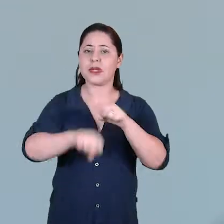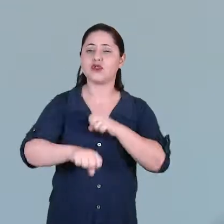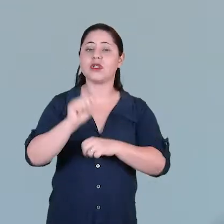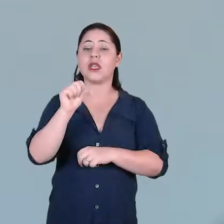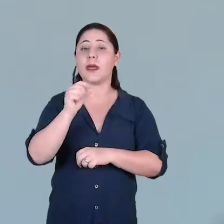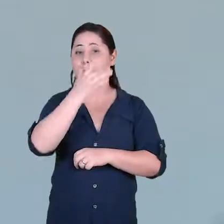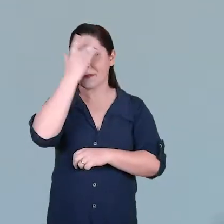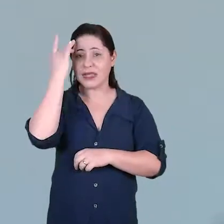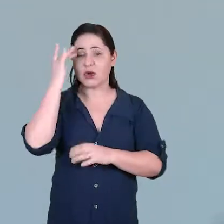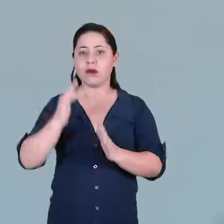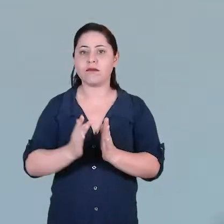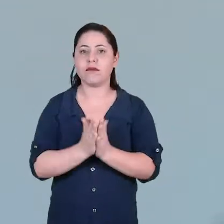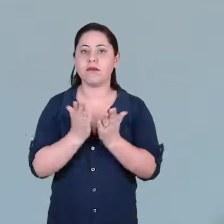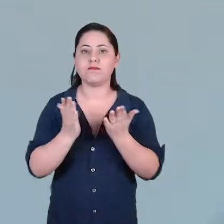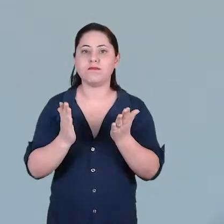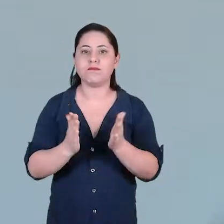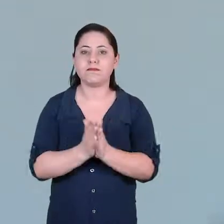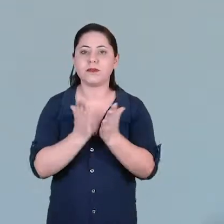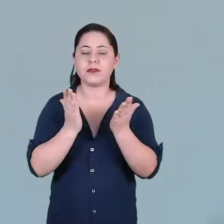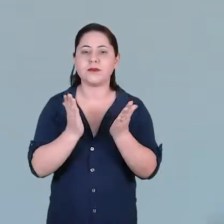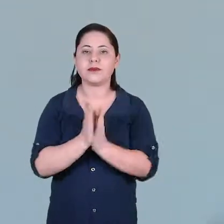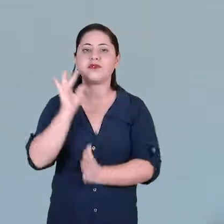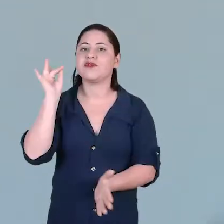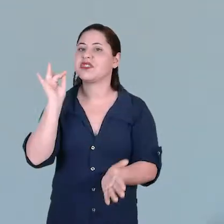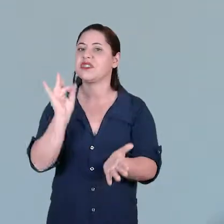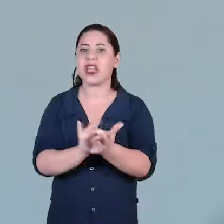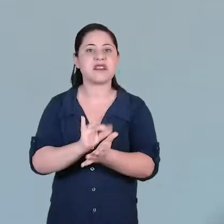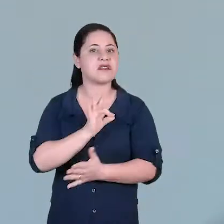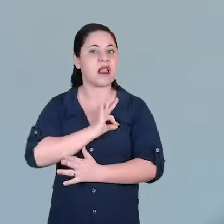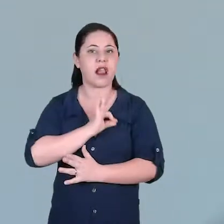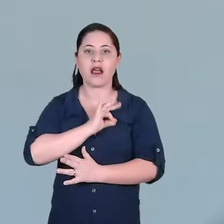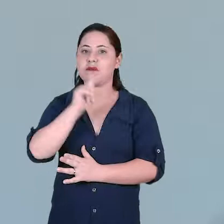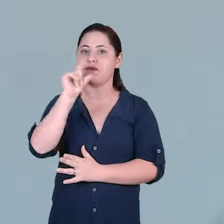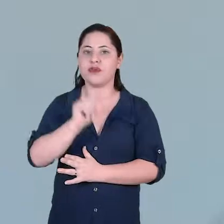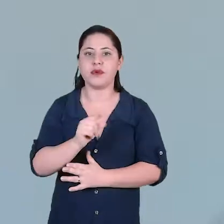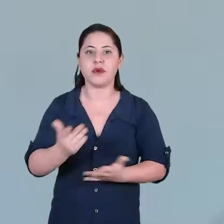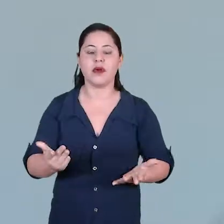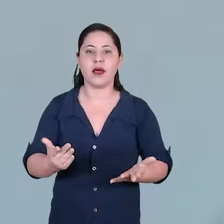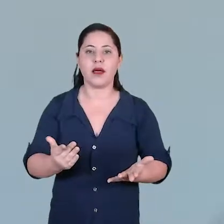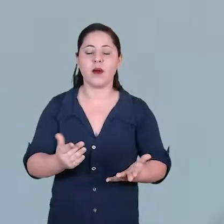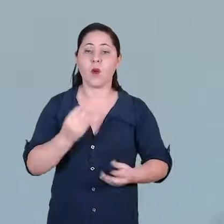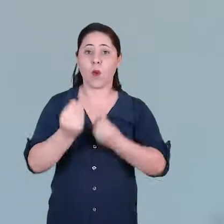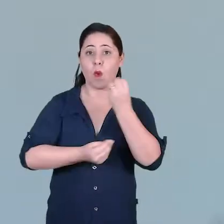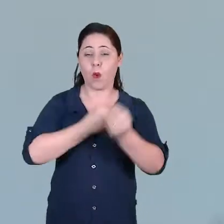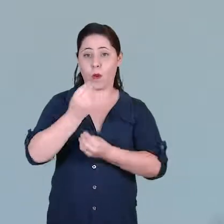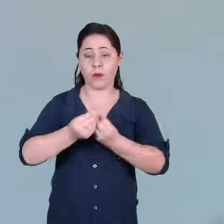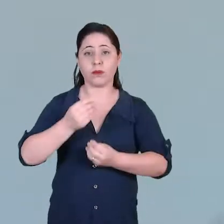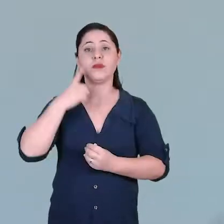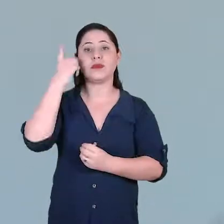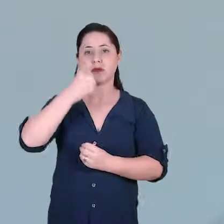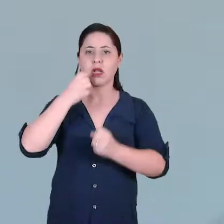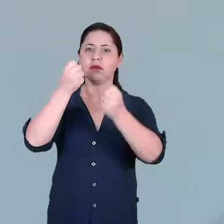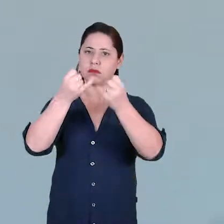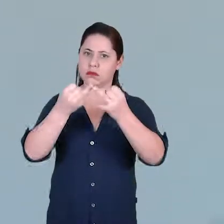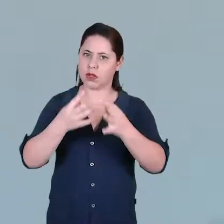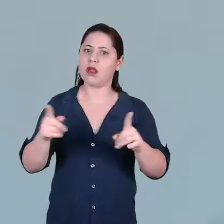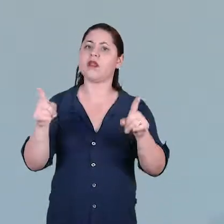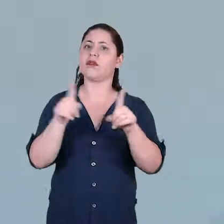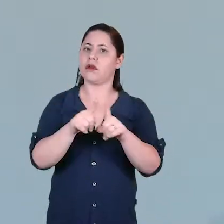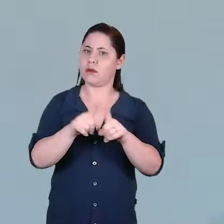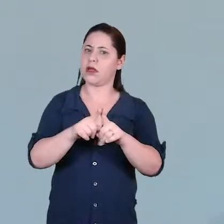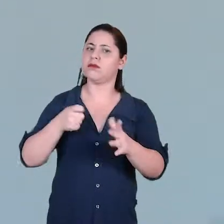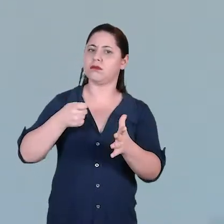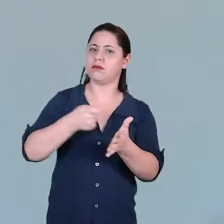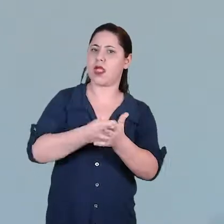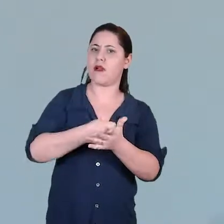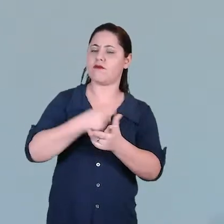das pessoas pobres mesmo, as pessoas que recebem valores pequenos. E como o próprio deputado disse, também reforço